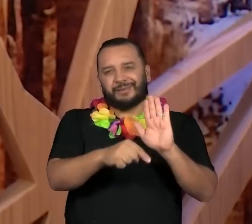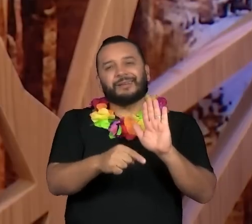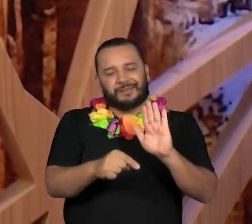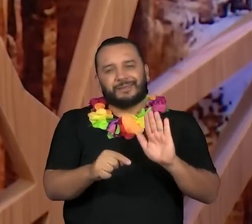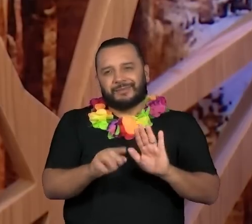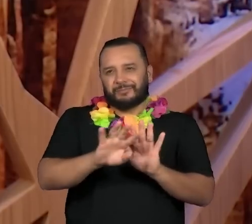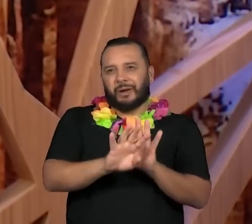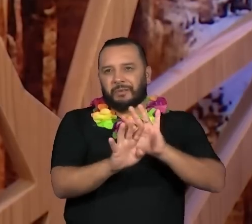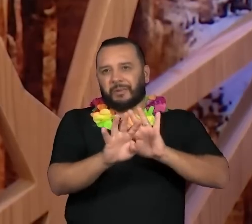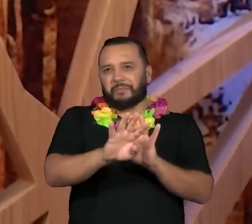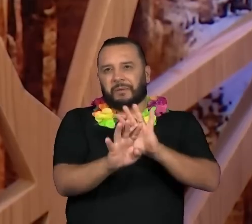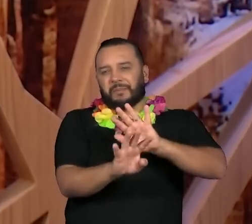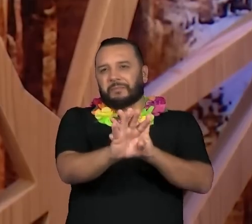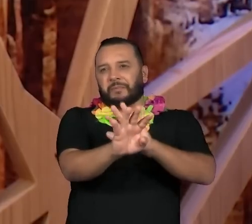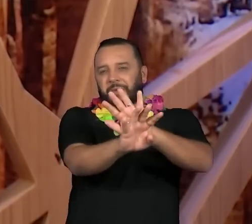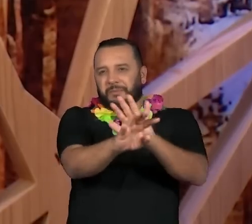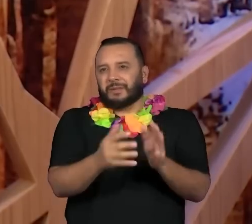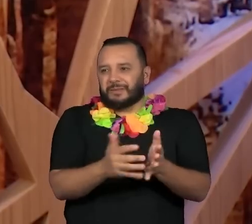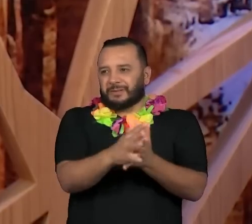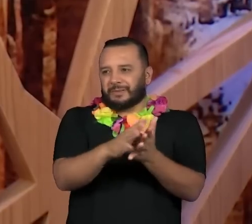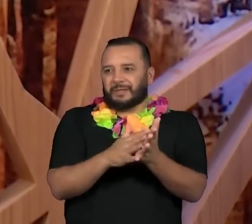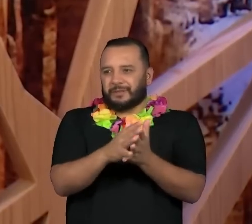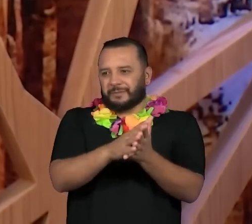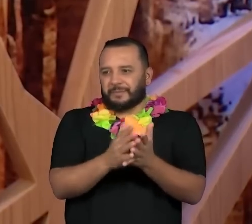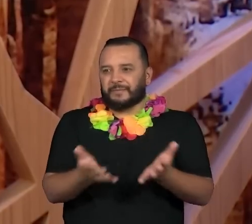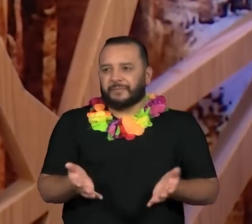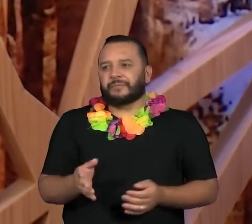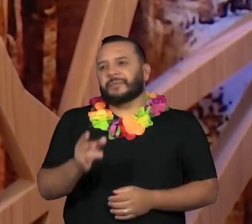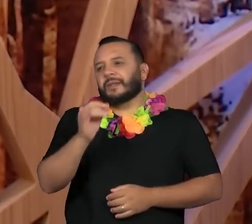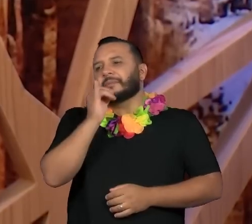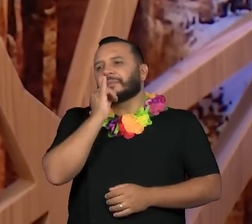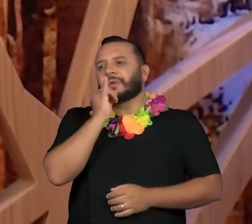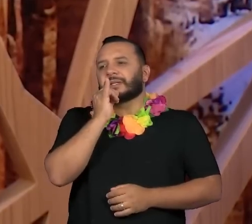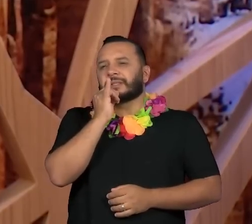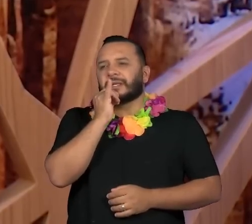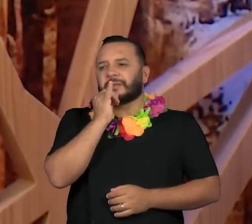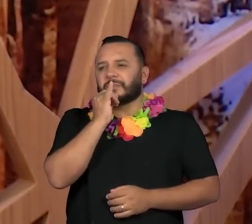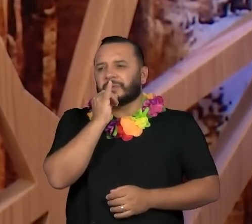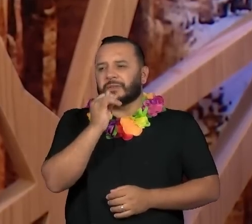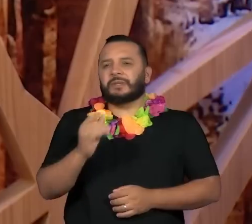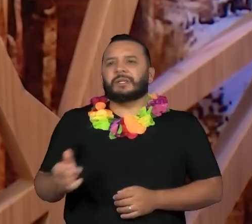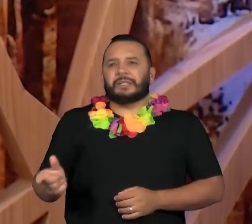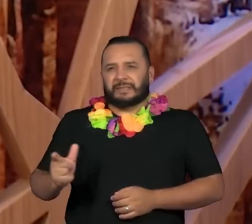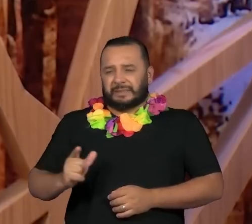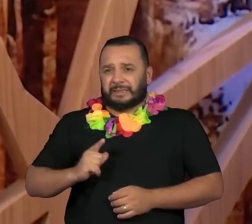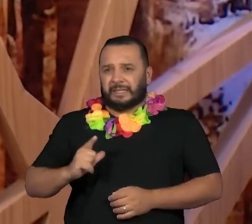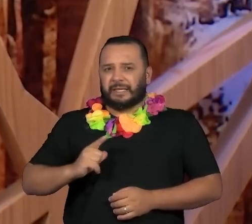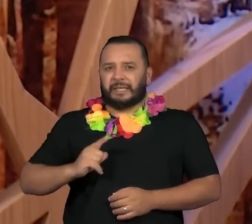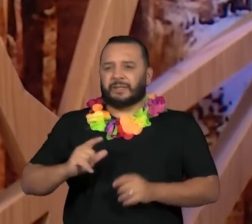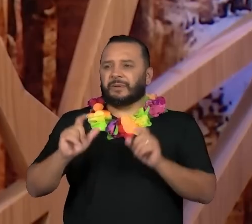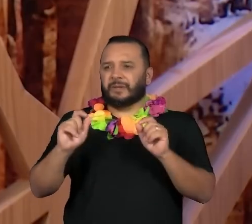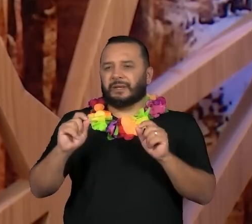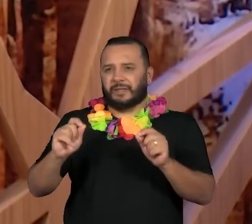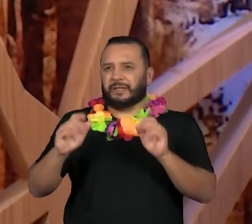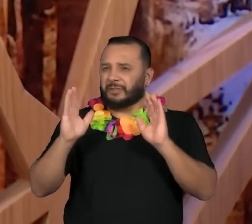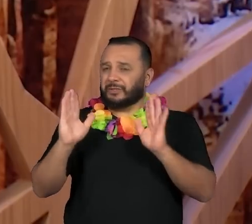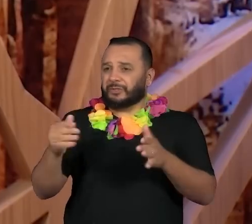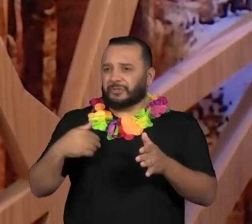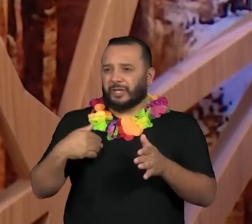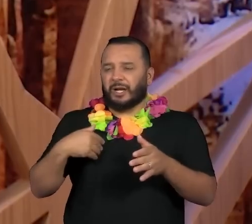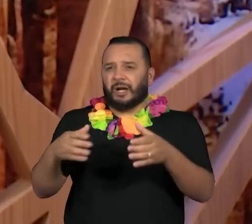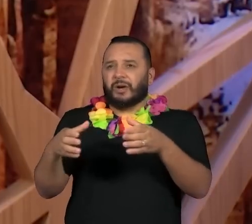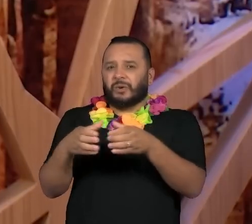Então, eu acho que enquanto há um regulamento que controle, que regule o comportamento dessas agremiações